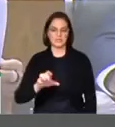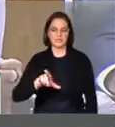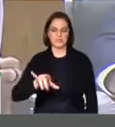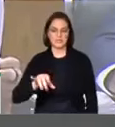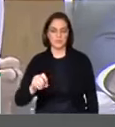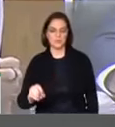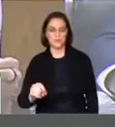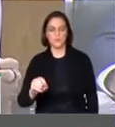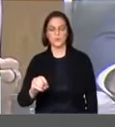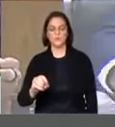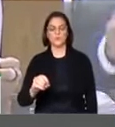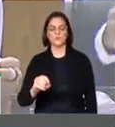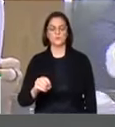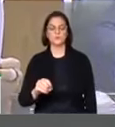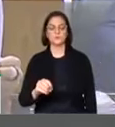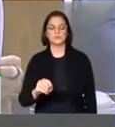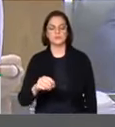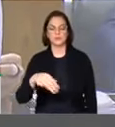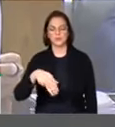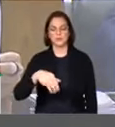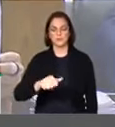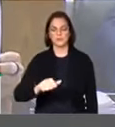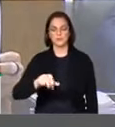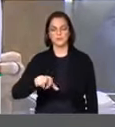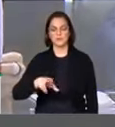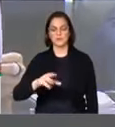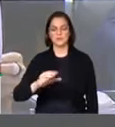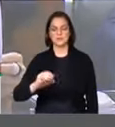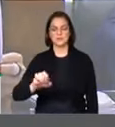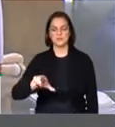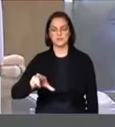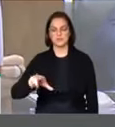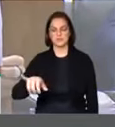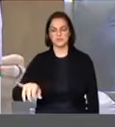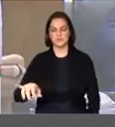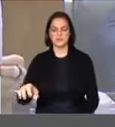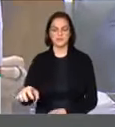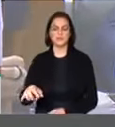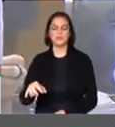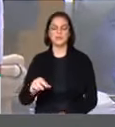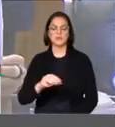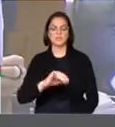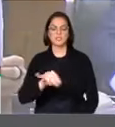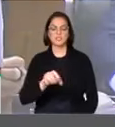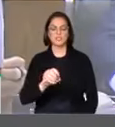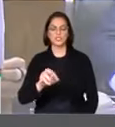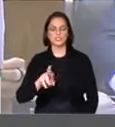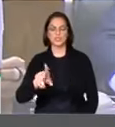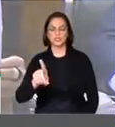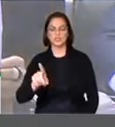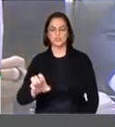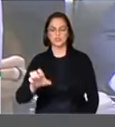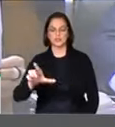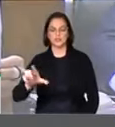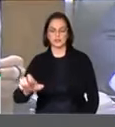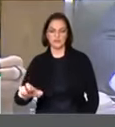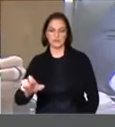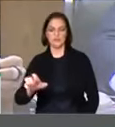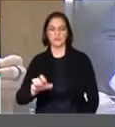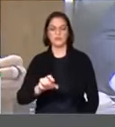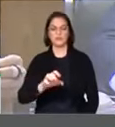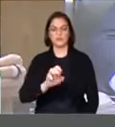Golim, fundador do Nuances, Marceli Malta, fundadora da Igualdade, Jordele Rodrigues Dutra